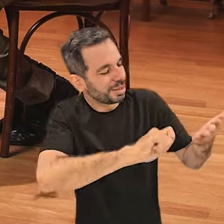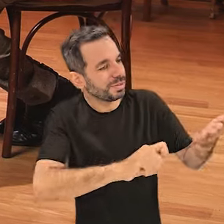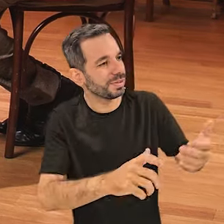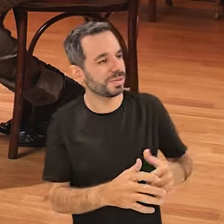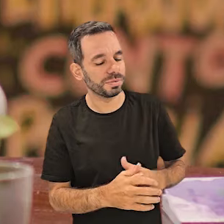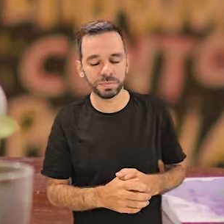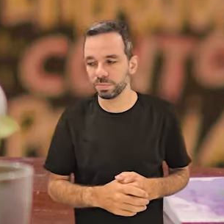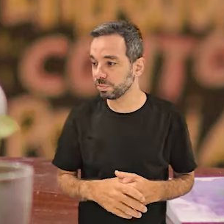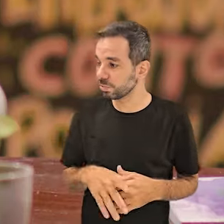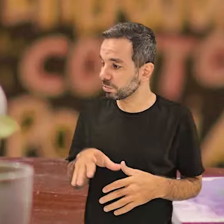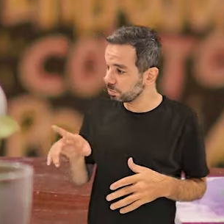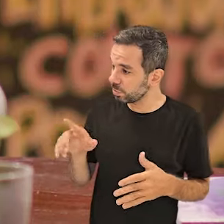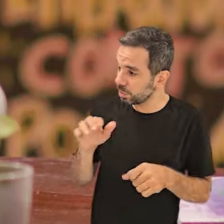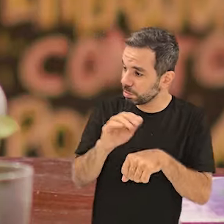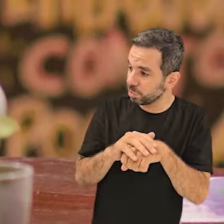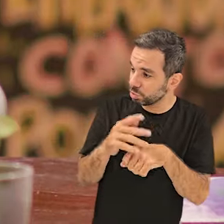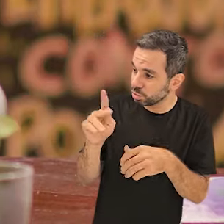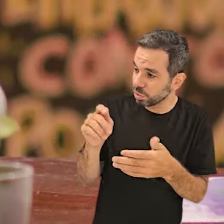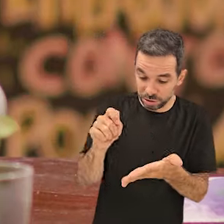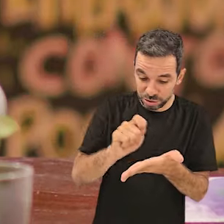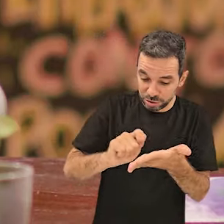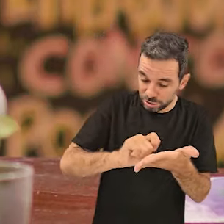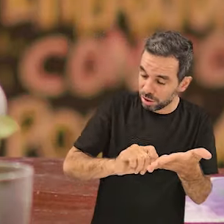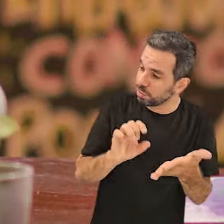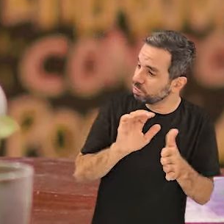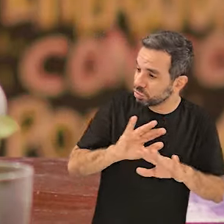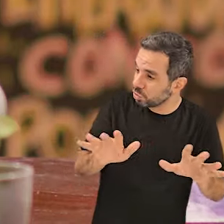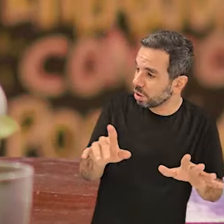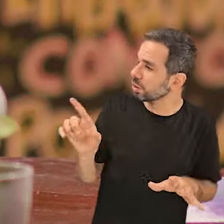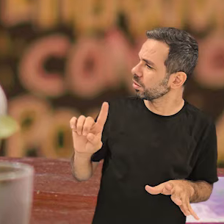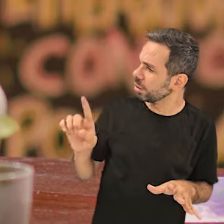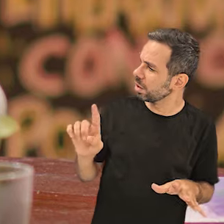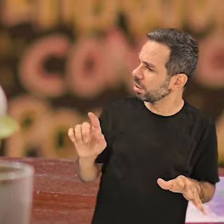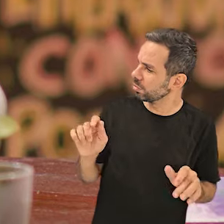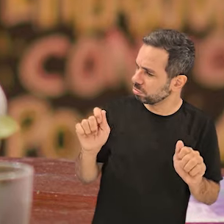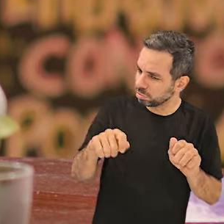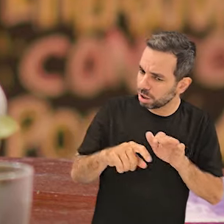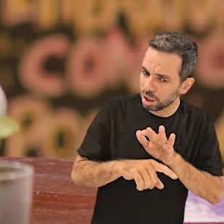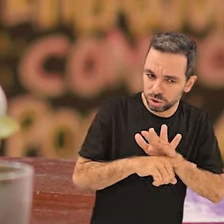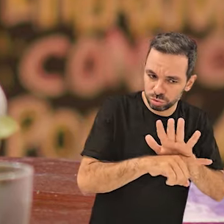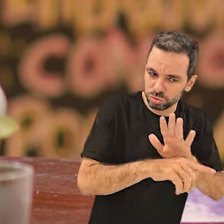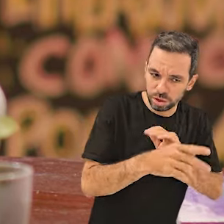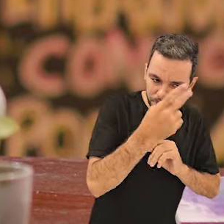delas. Você faz isso não só na escrita, né? Ajudando pessoas a se desenvolver no geral.